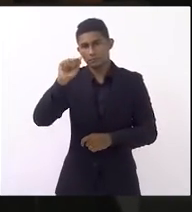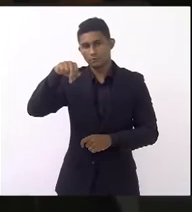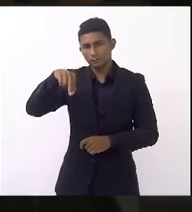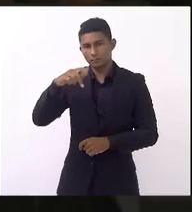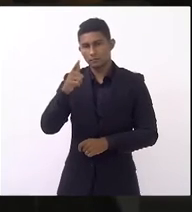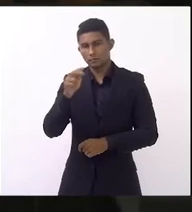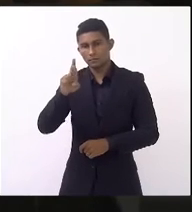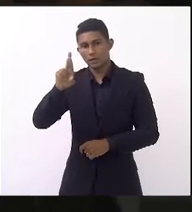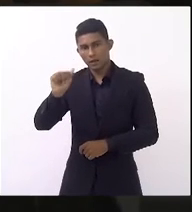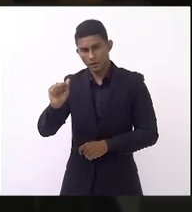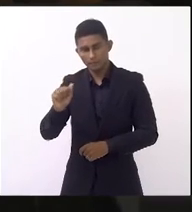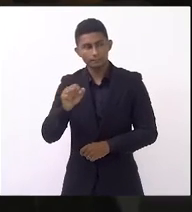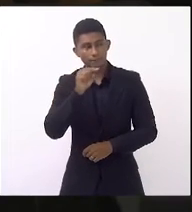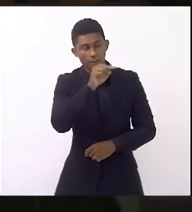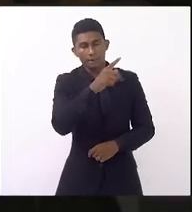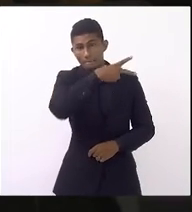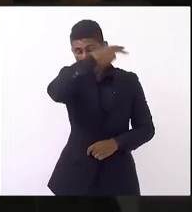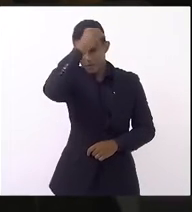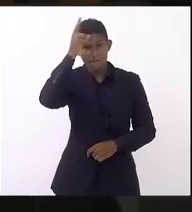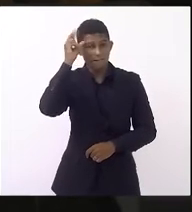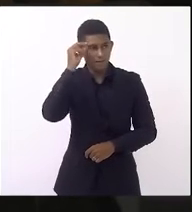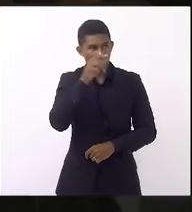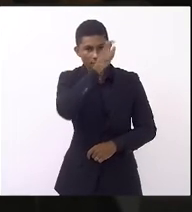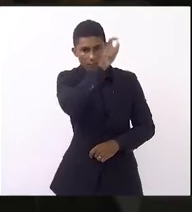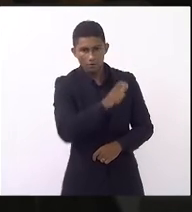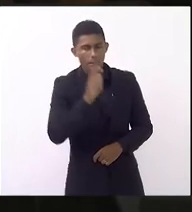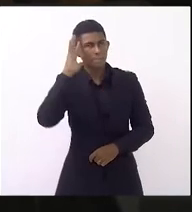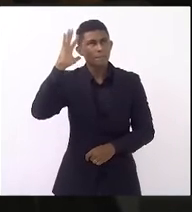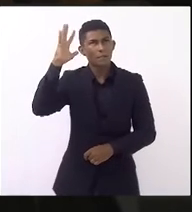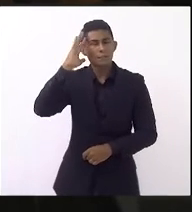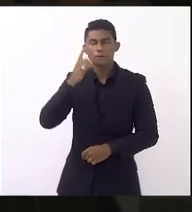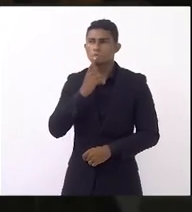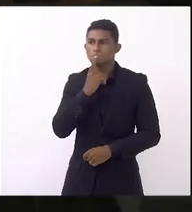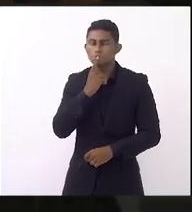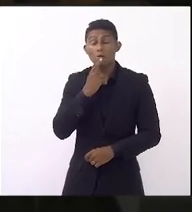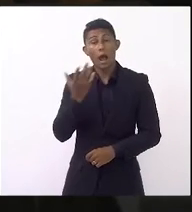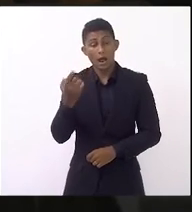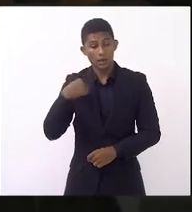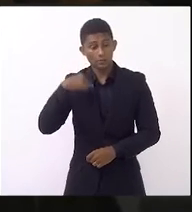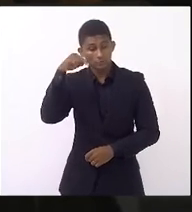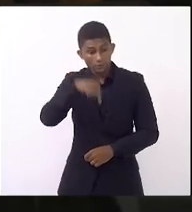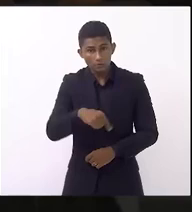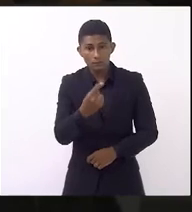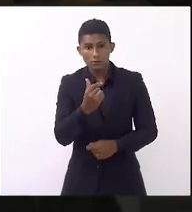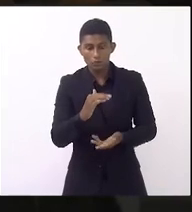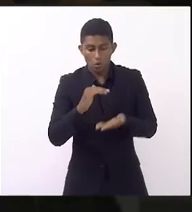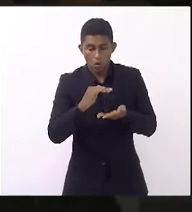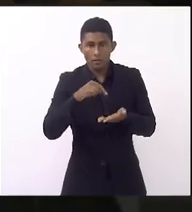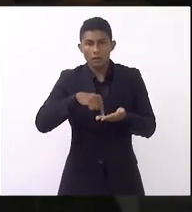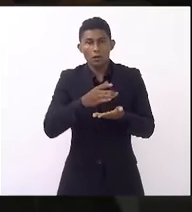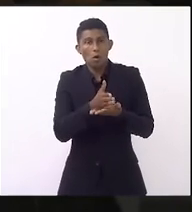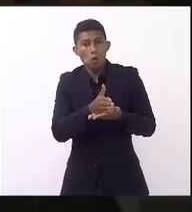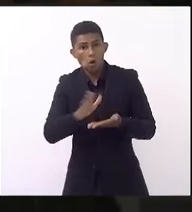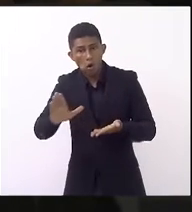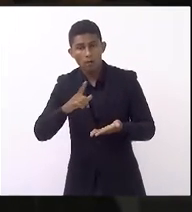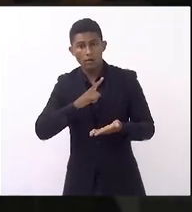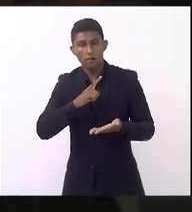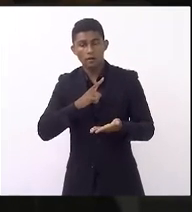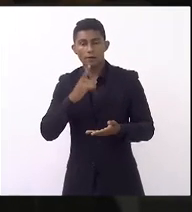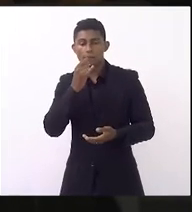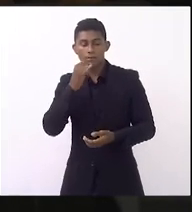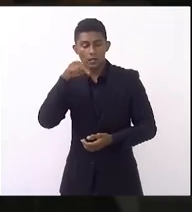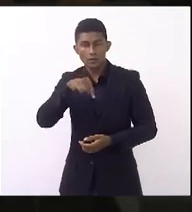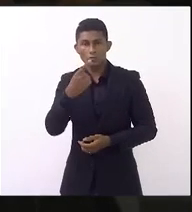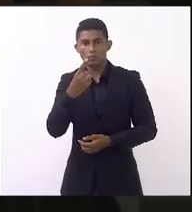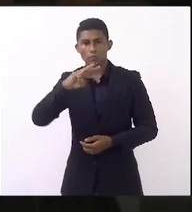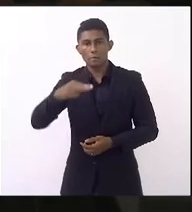prefeito, pensando no futuro, falou, pô, tem uma sobrinha aqui no meu orçamento, que é raro, de